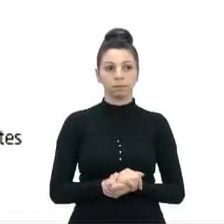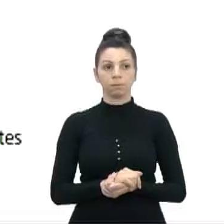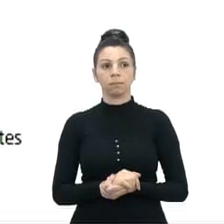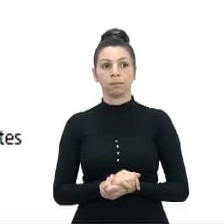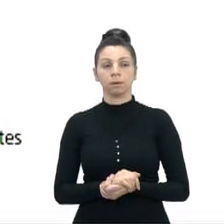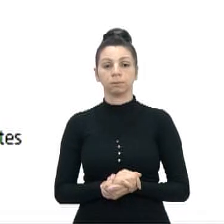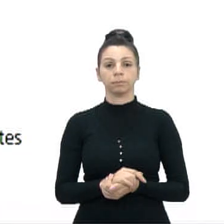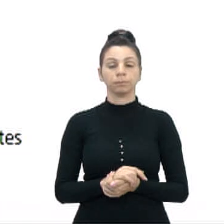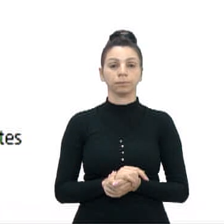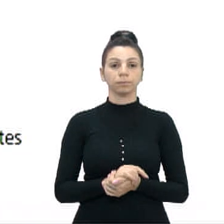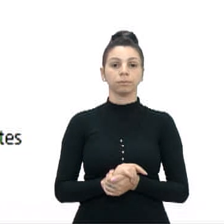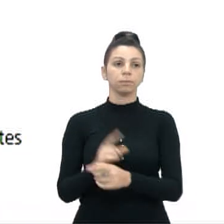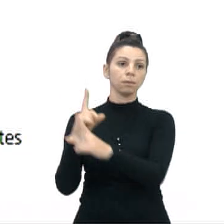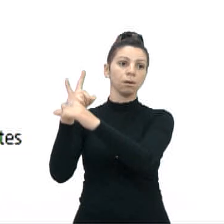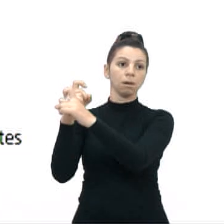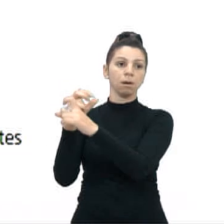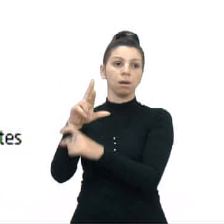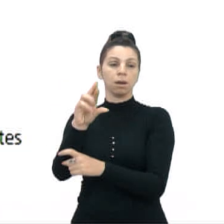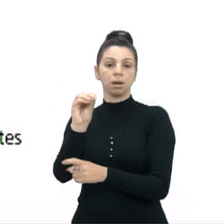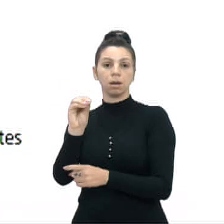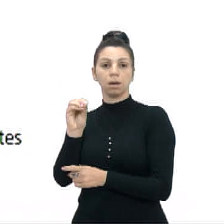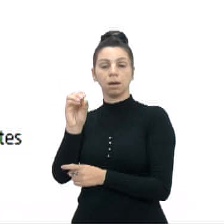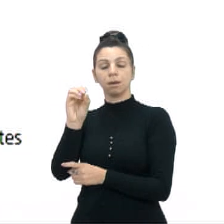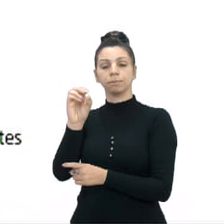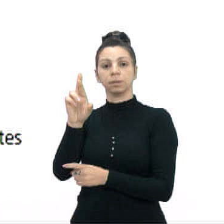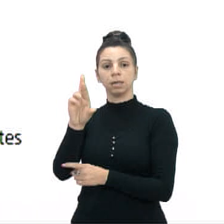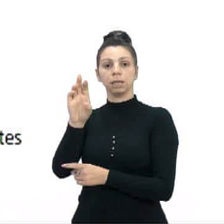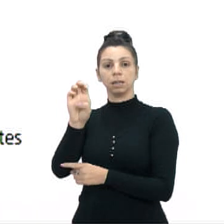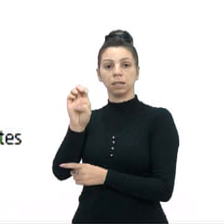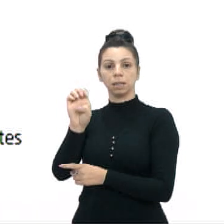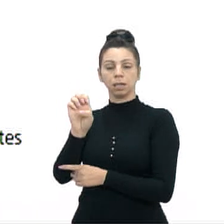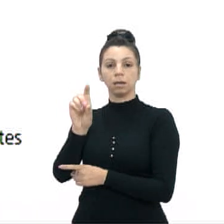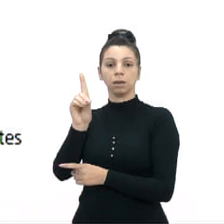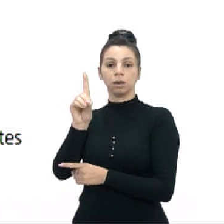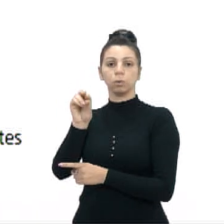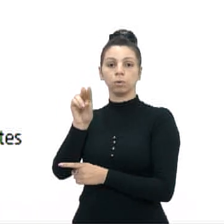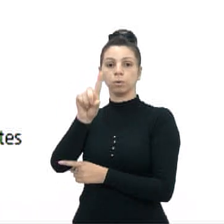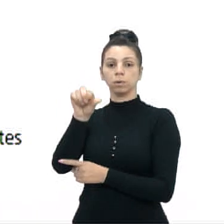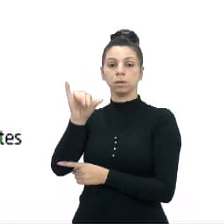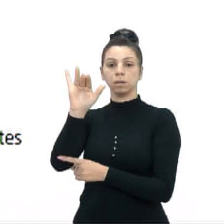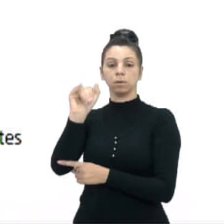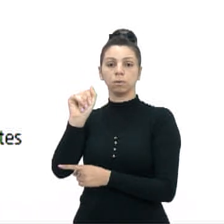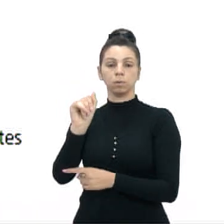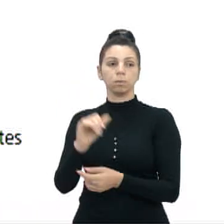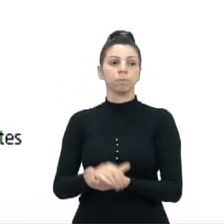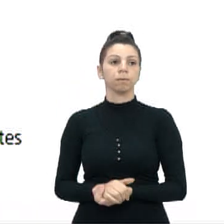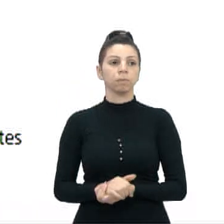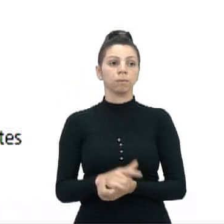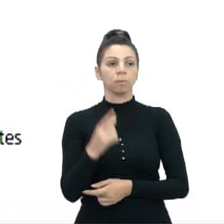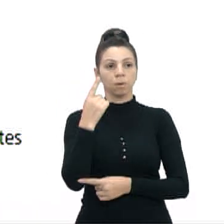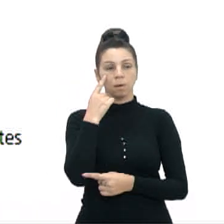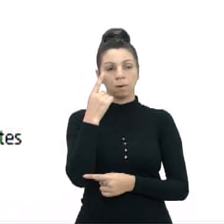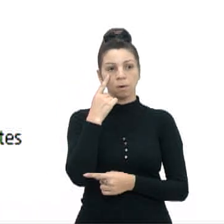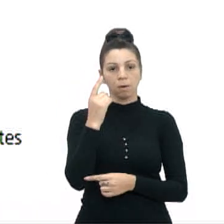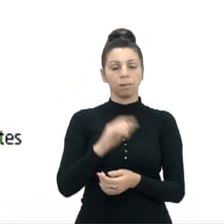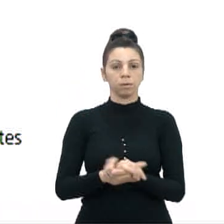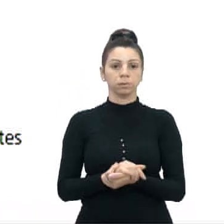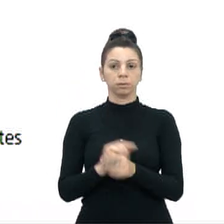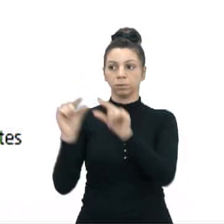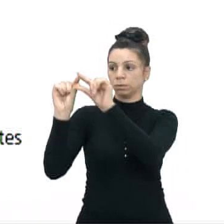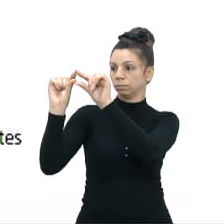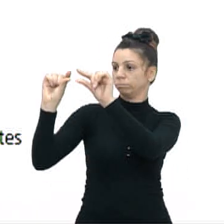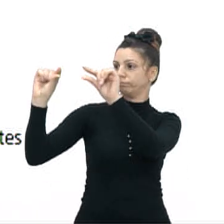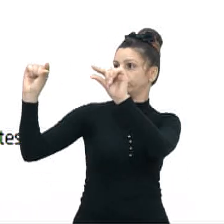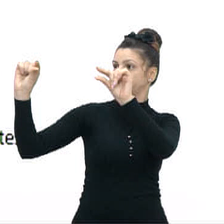Polinômio reduzido. Consideramos o polinômio x² mais xy mais x² mais